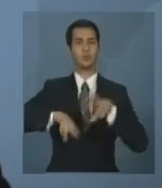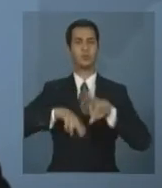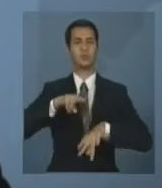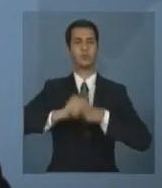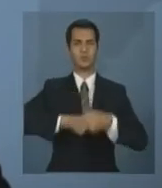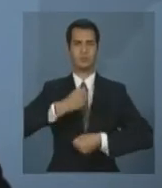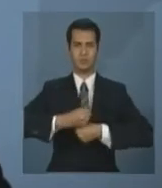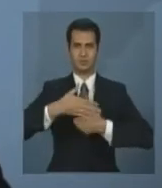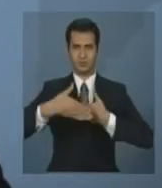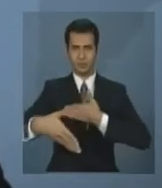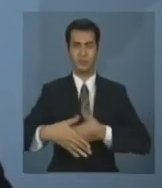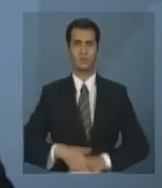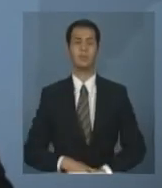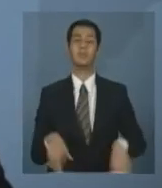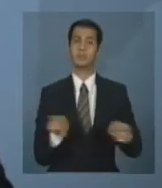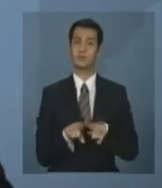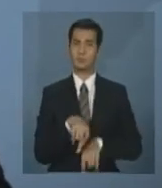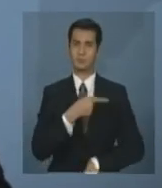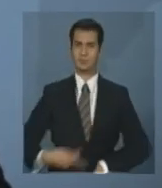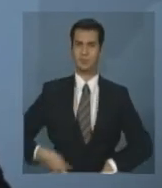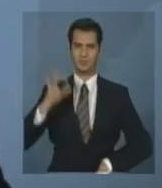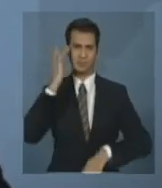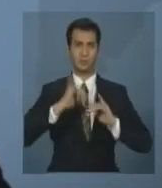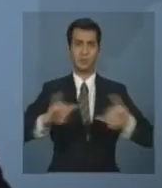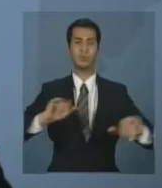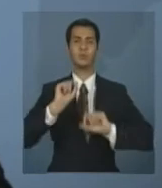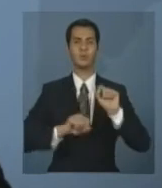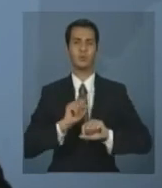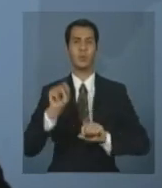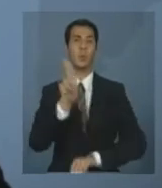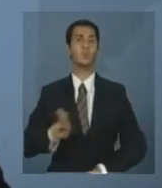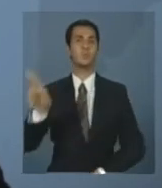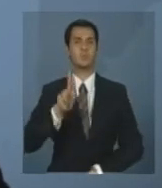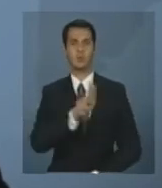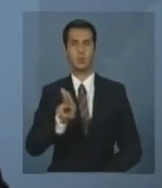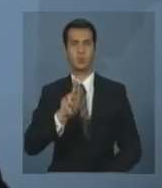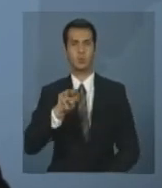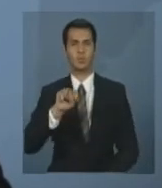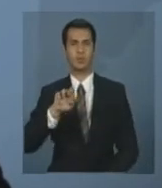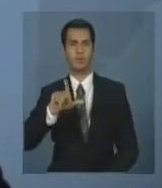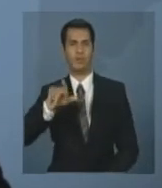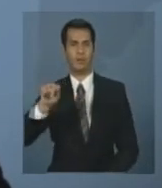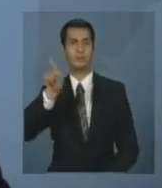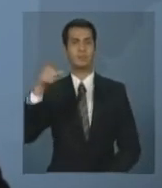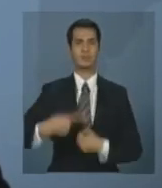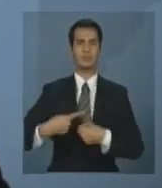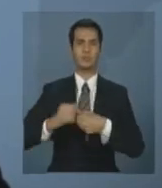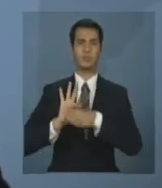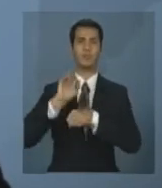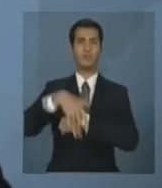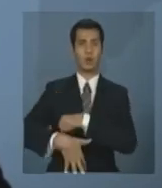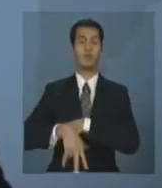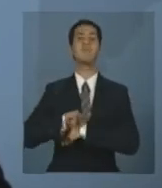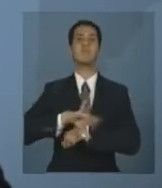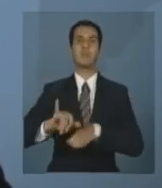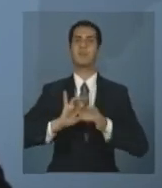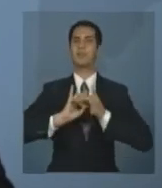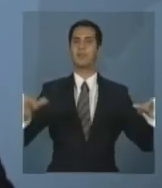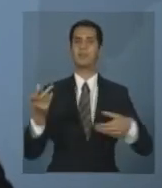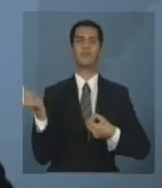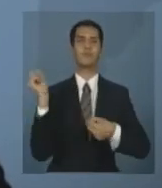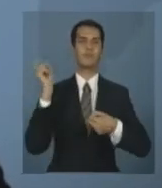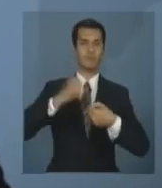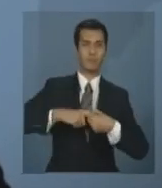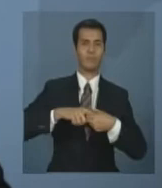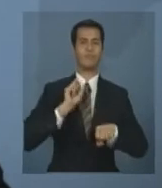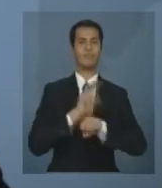a Universidade Federal da Integração Latino-Americana, a UNILA, em Foz do Iguaçu, passará agora a estender suas vagas para